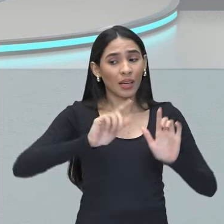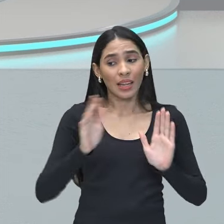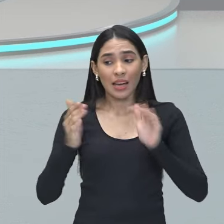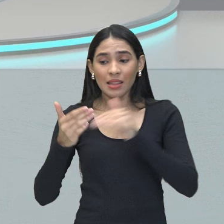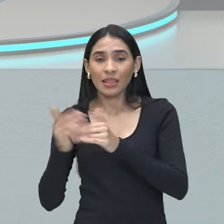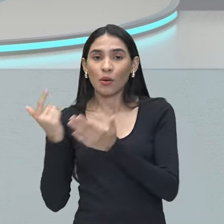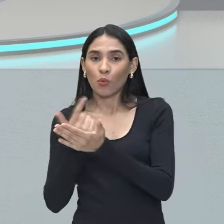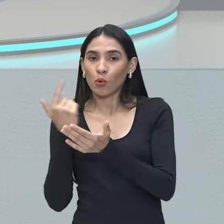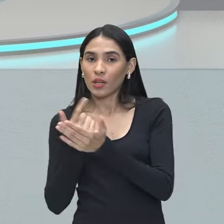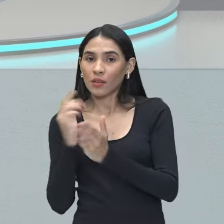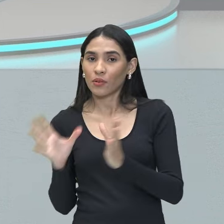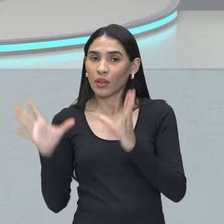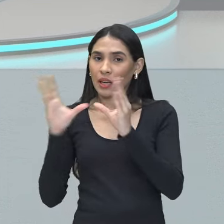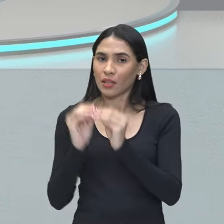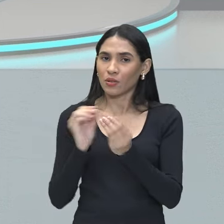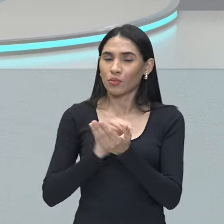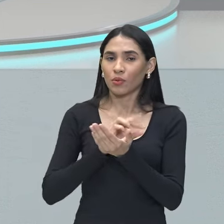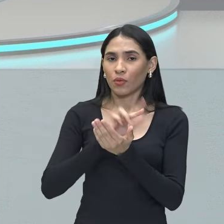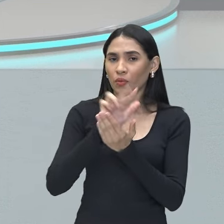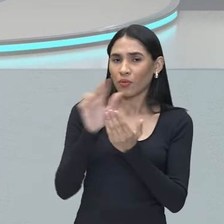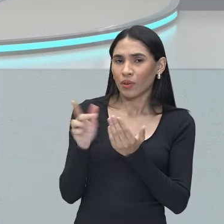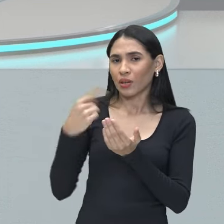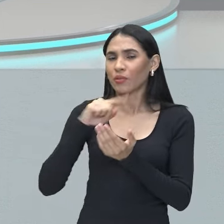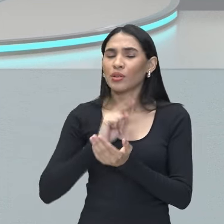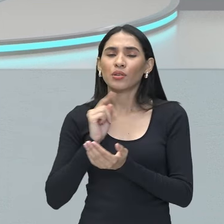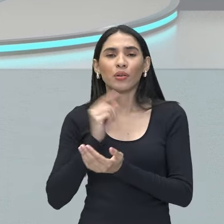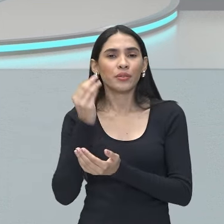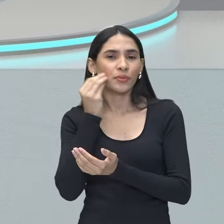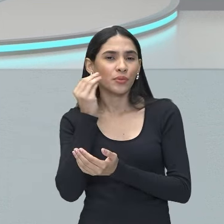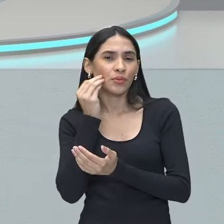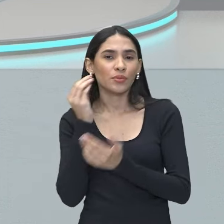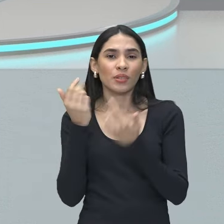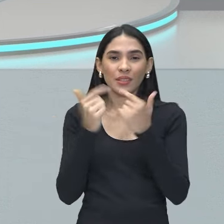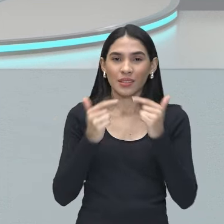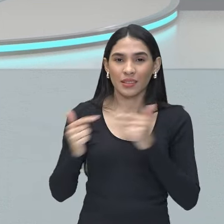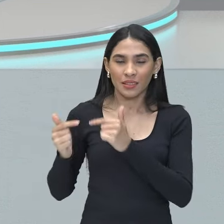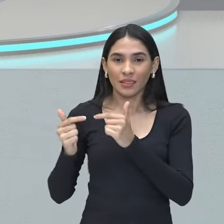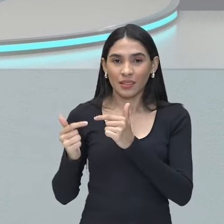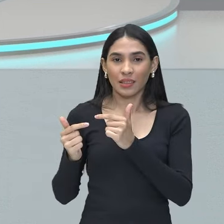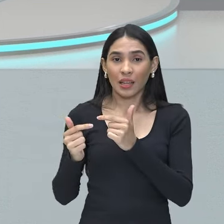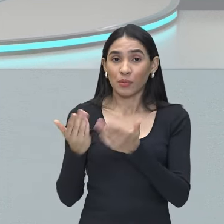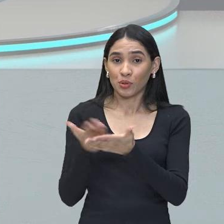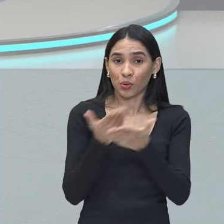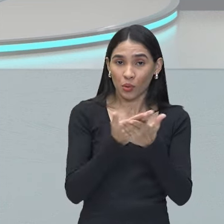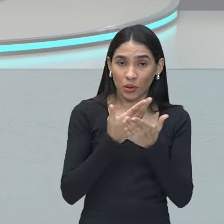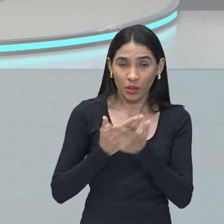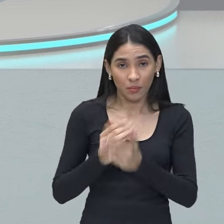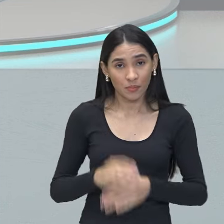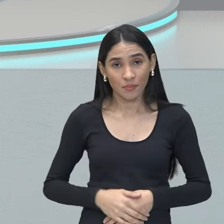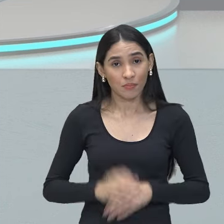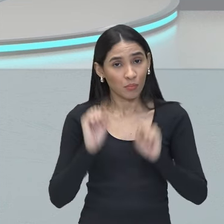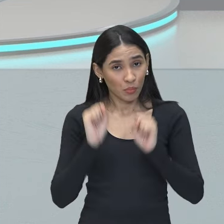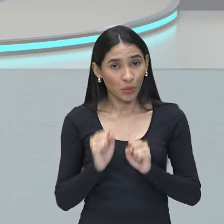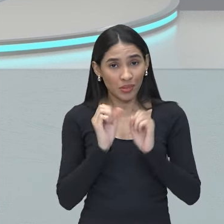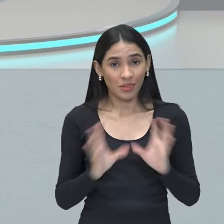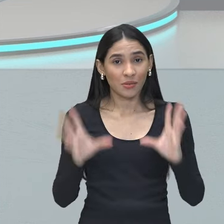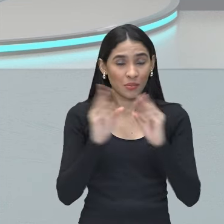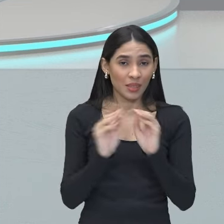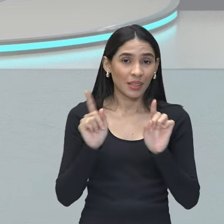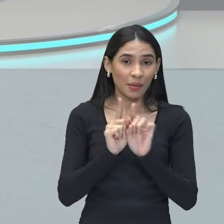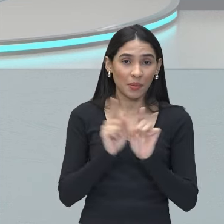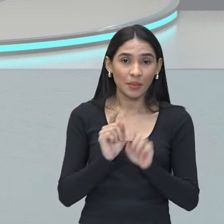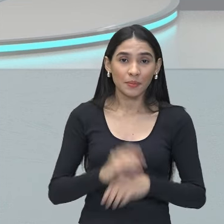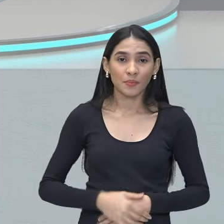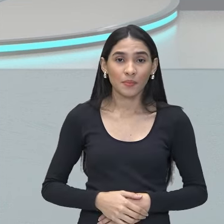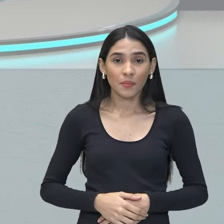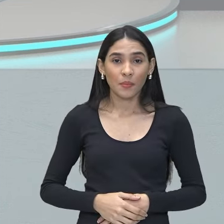livro, como muitos desses que nós trabalhamos aqui com vocês ao longo de todo o módulo. Podemos resumi-los também, né? E aí,